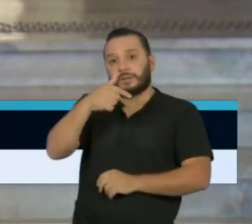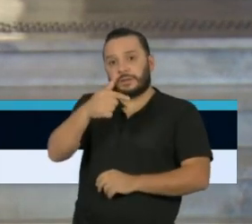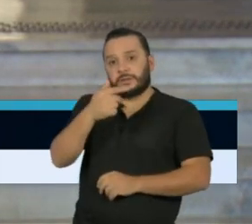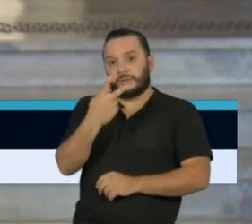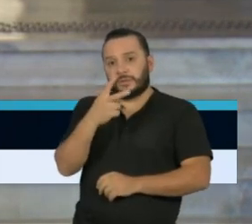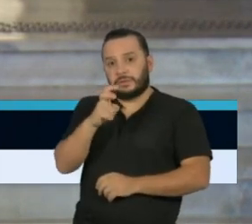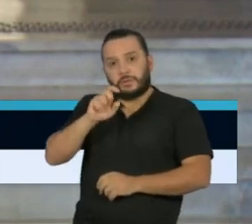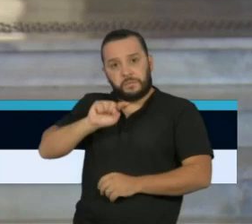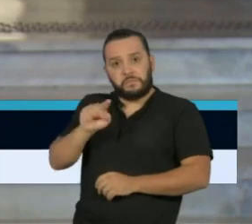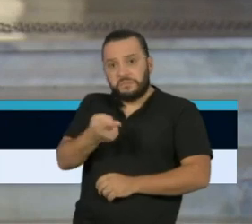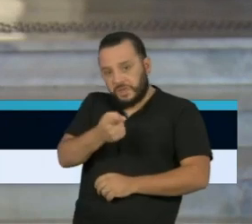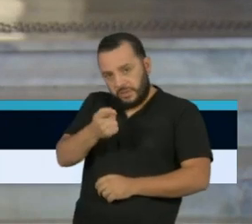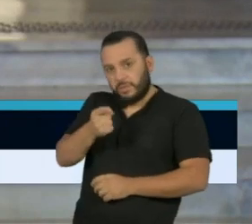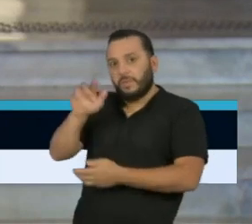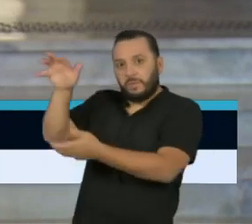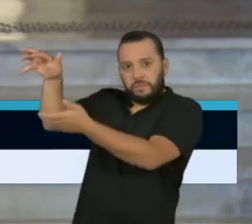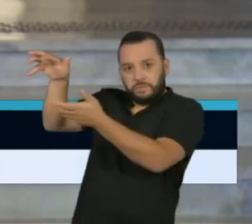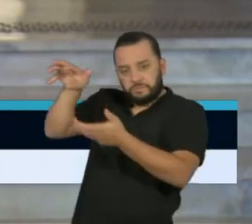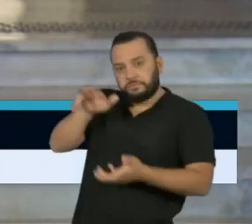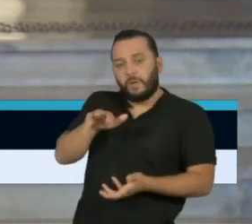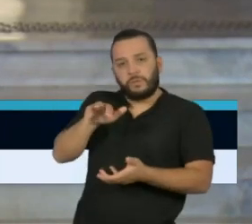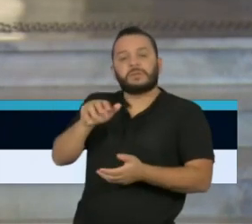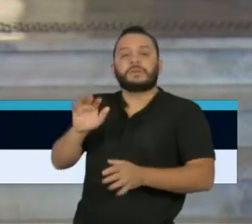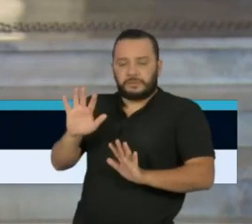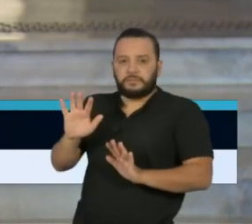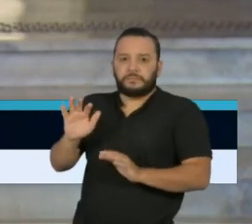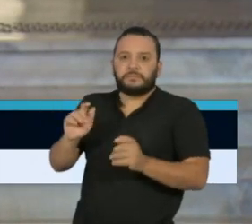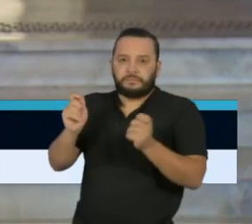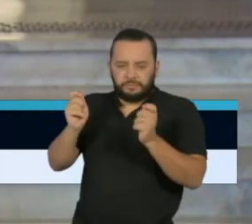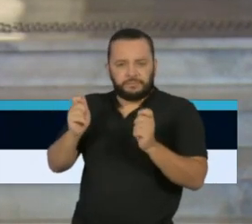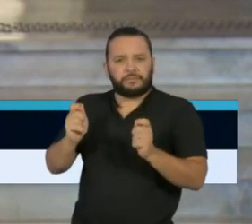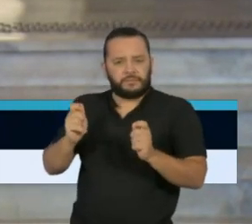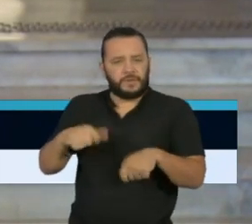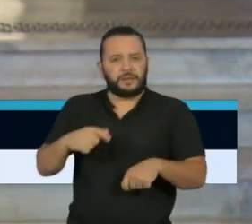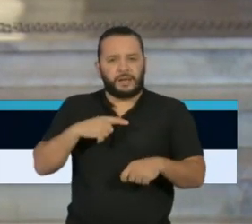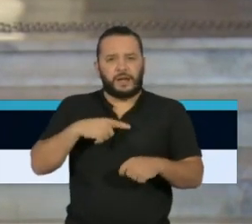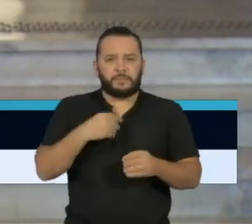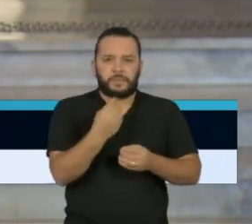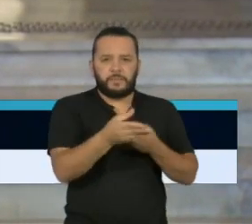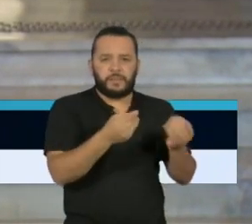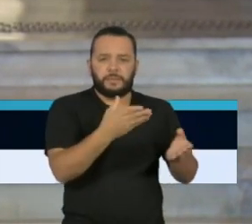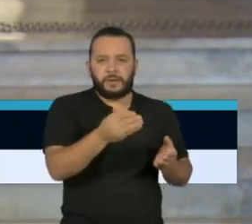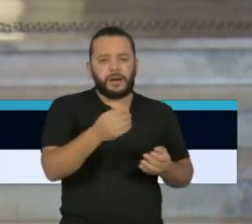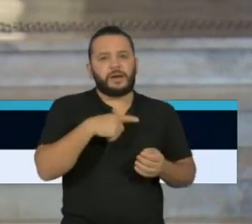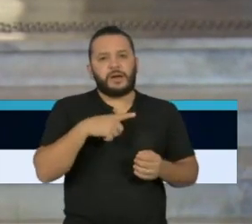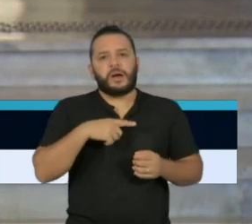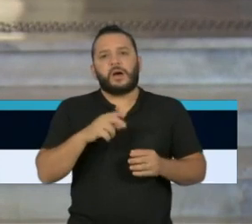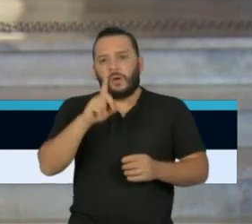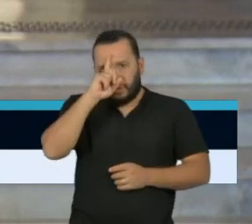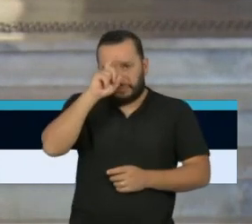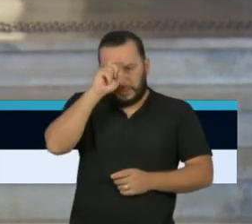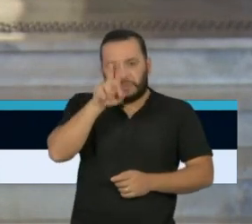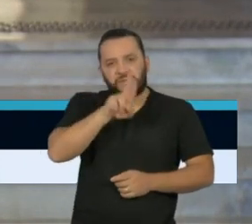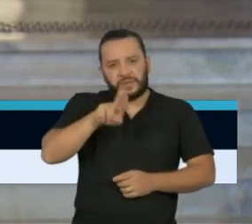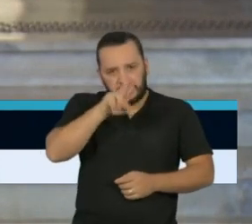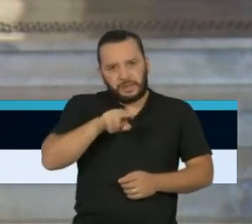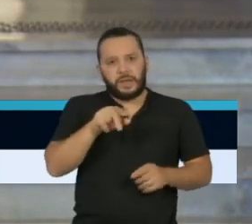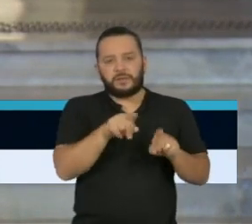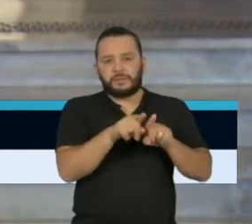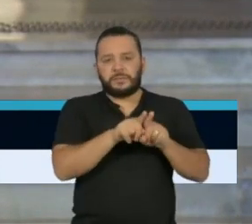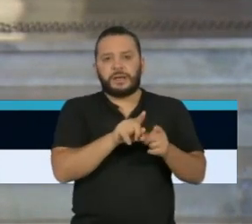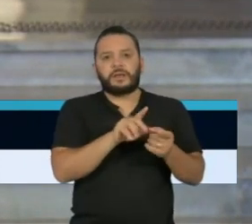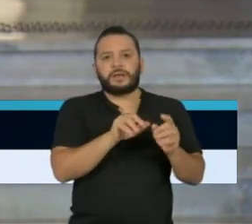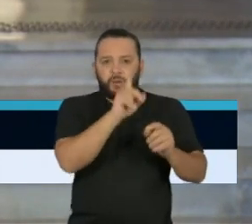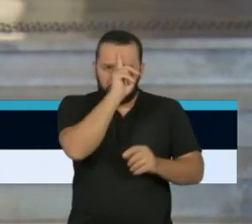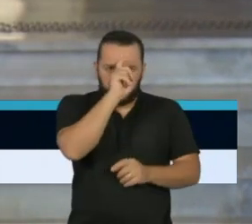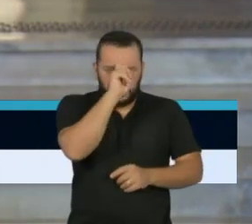coloca tanto o Lutz quanto os universitários numa situação de estoque de kits para a